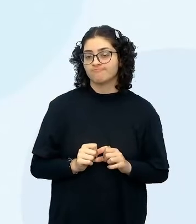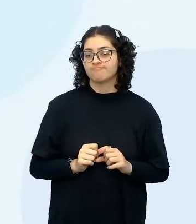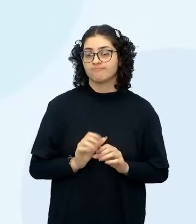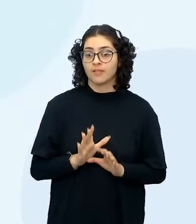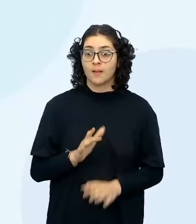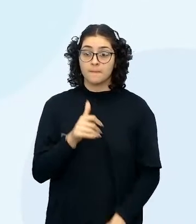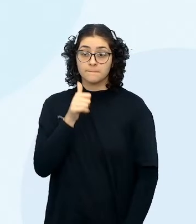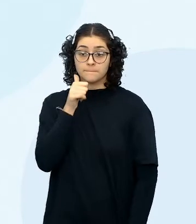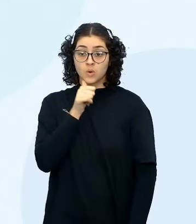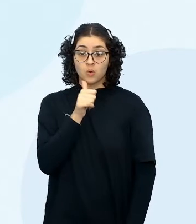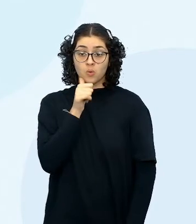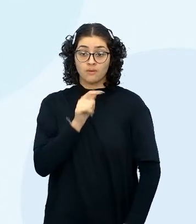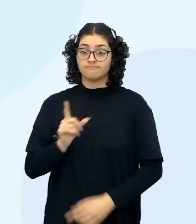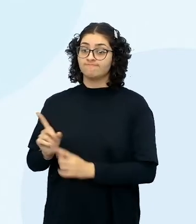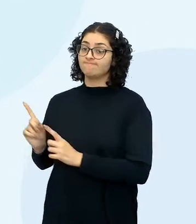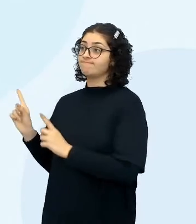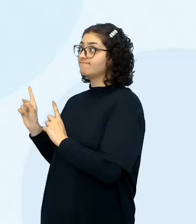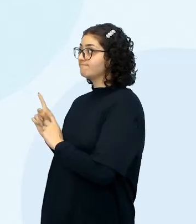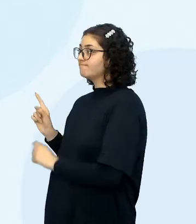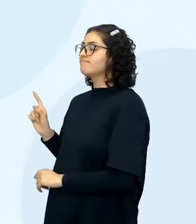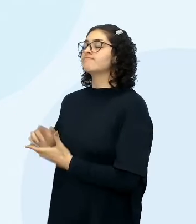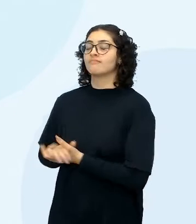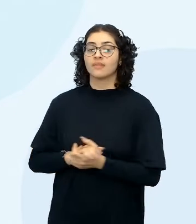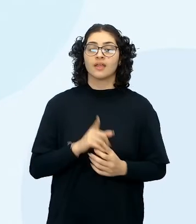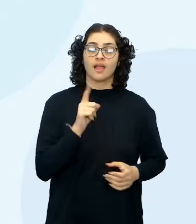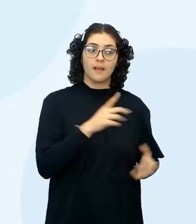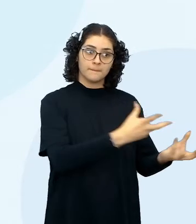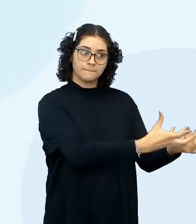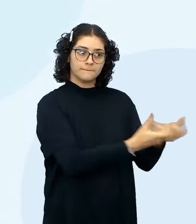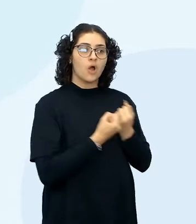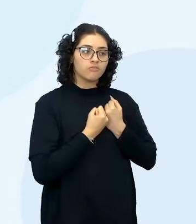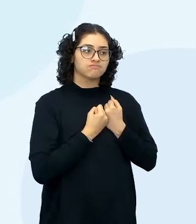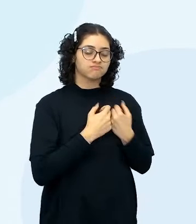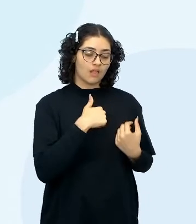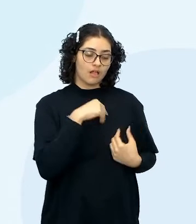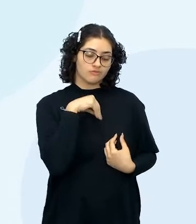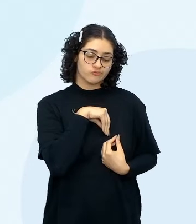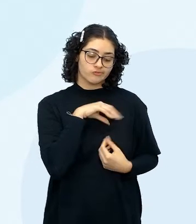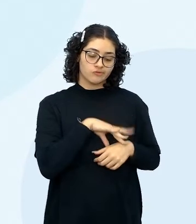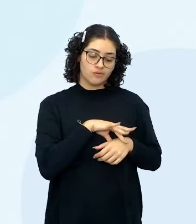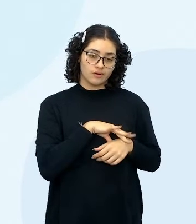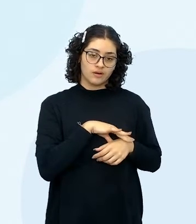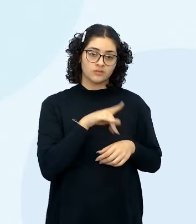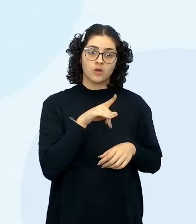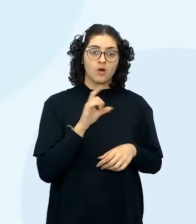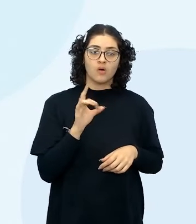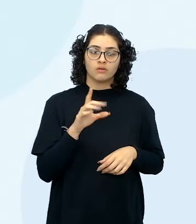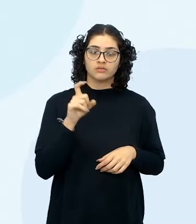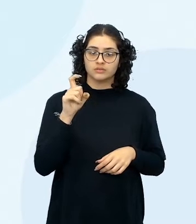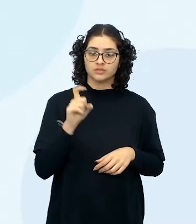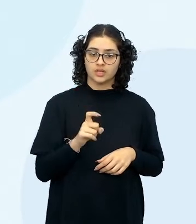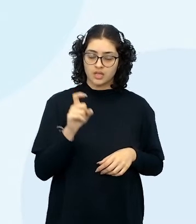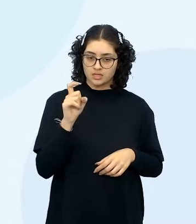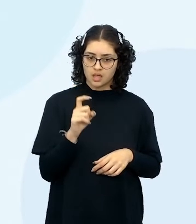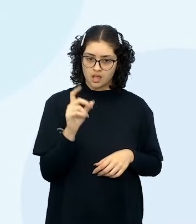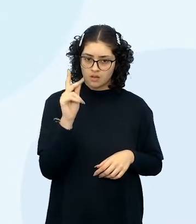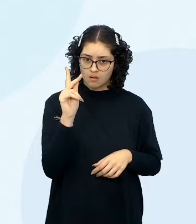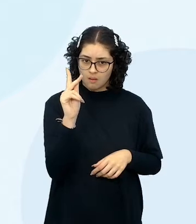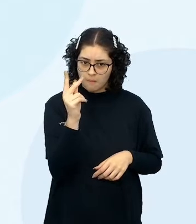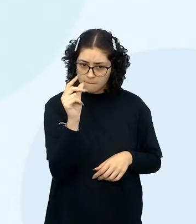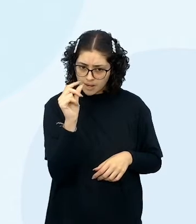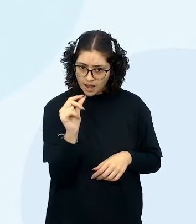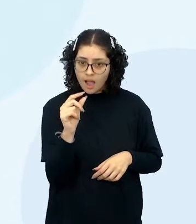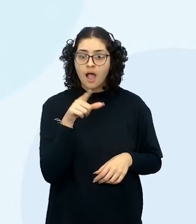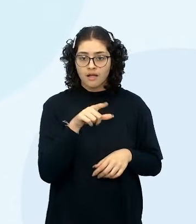então, ela é uma portadora porque apenas um dos X dela está alterado, apresenta o Hzinho. E o homem